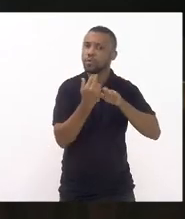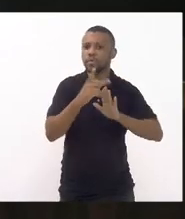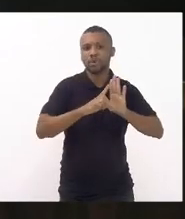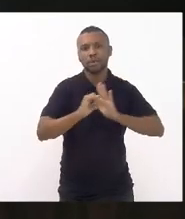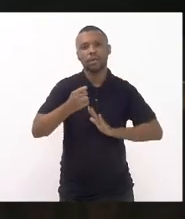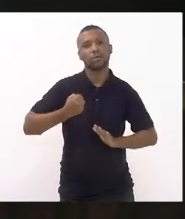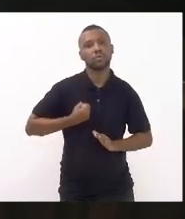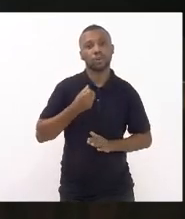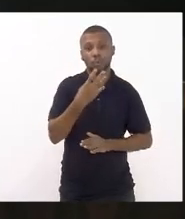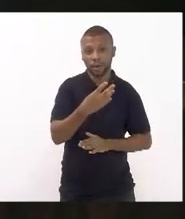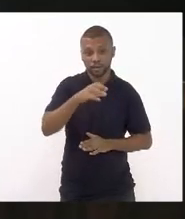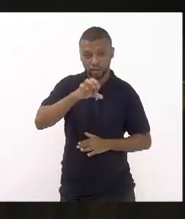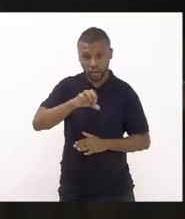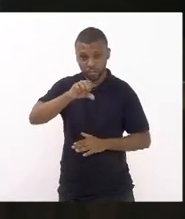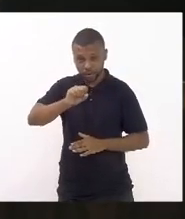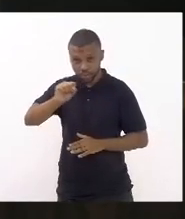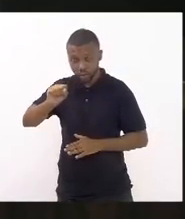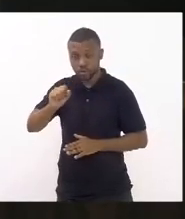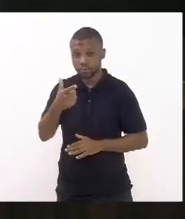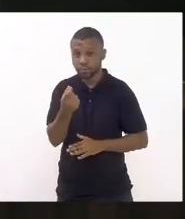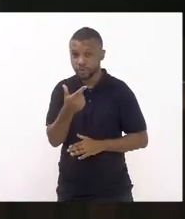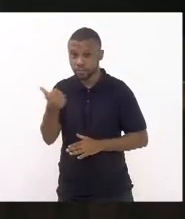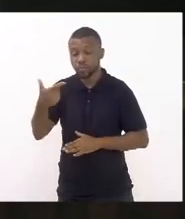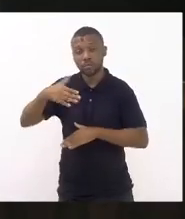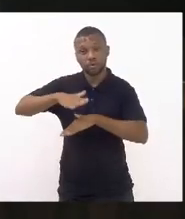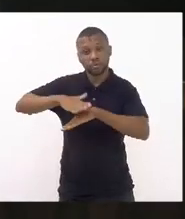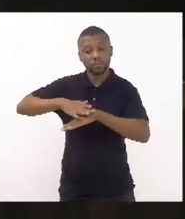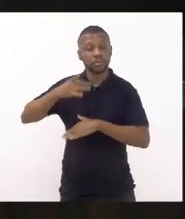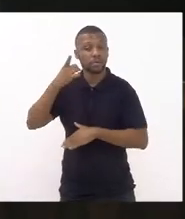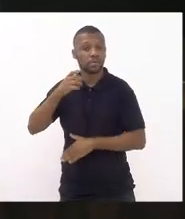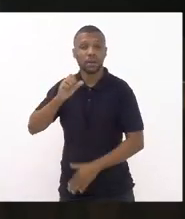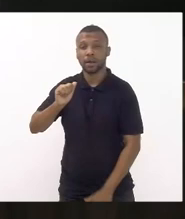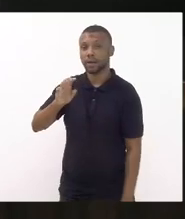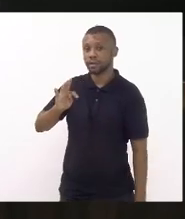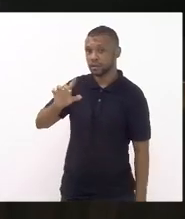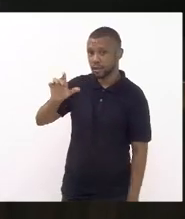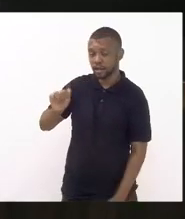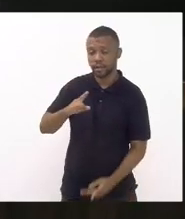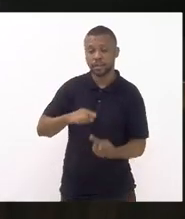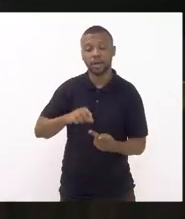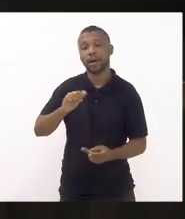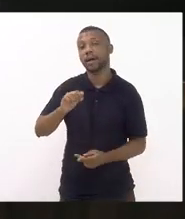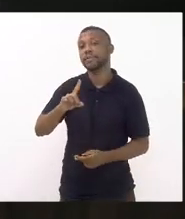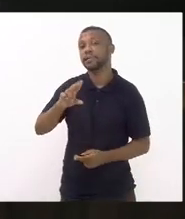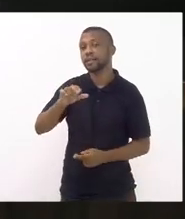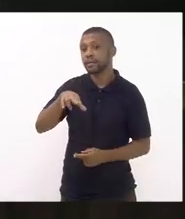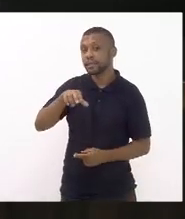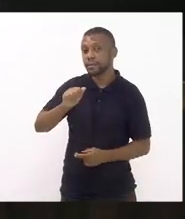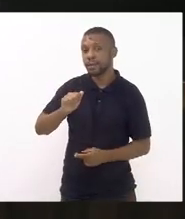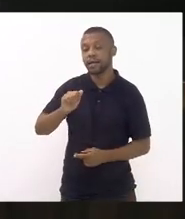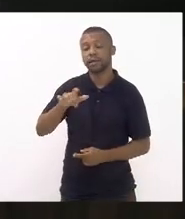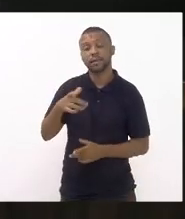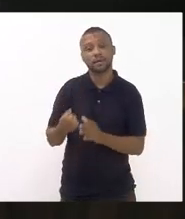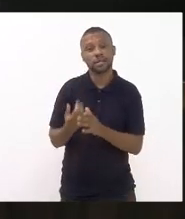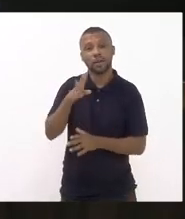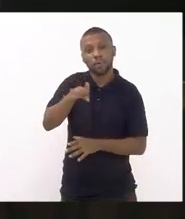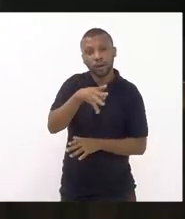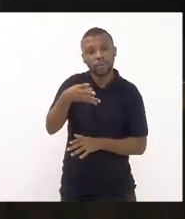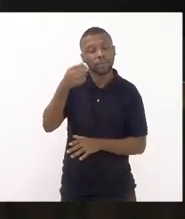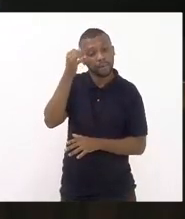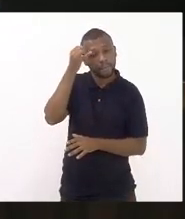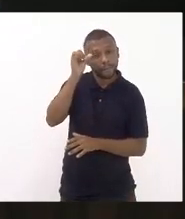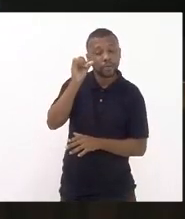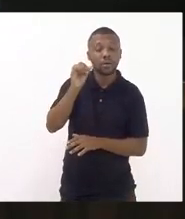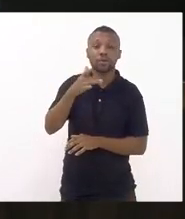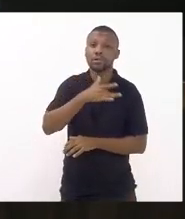número 4988/2021, de autoria do deputado Átila Nunes e Adriana Baltazar, que dispõe sobre a criação do programa de prevenção da saúde da